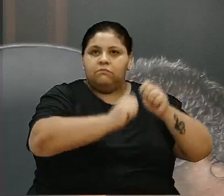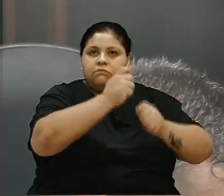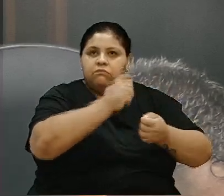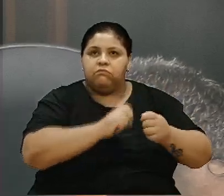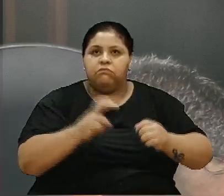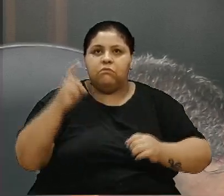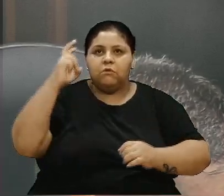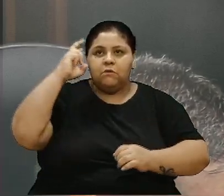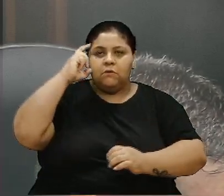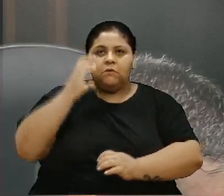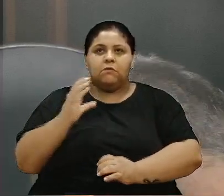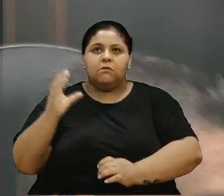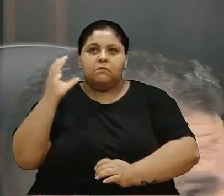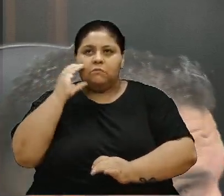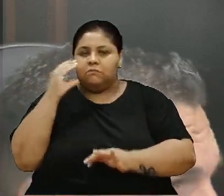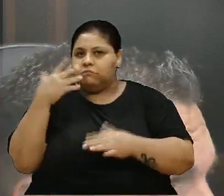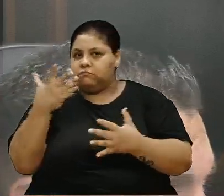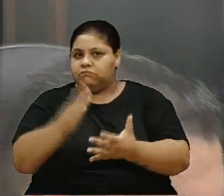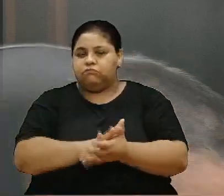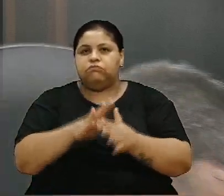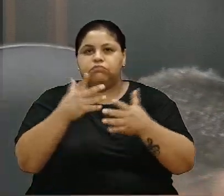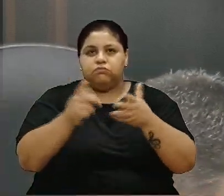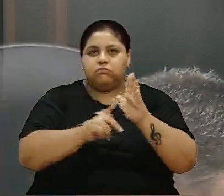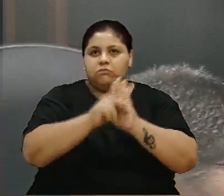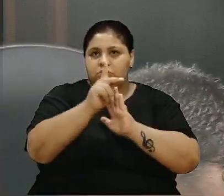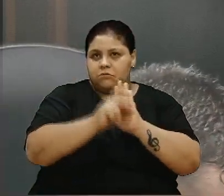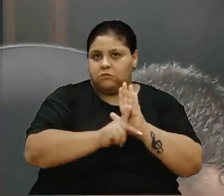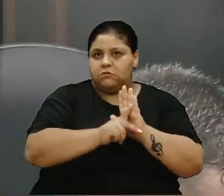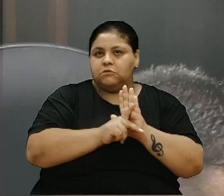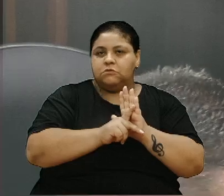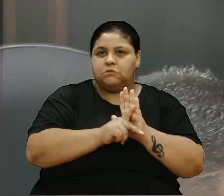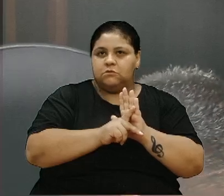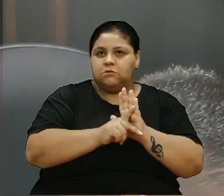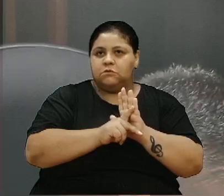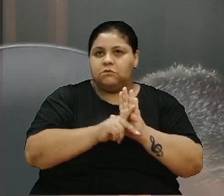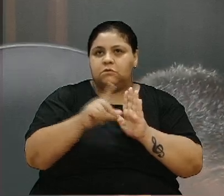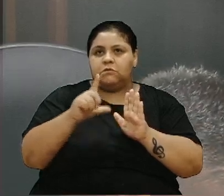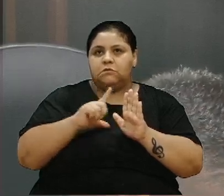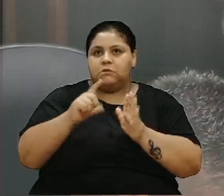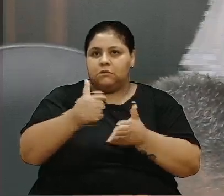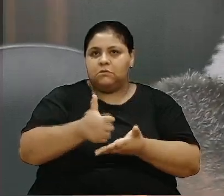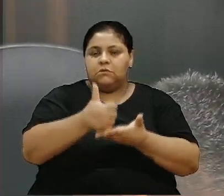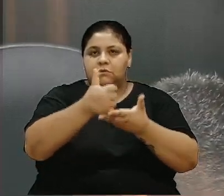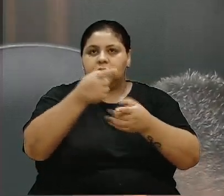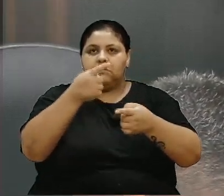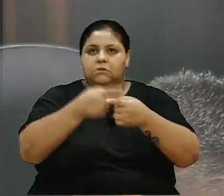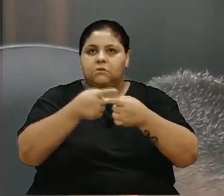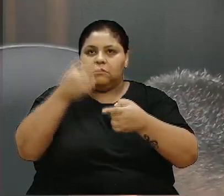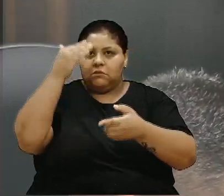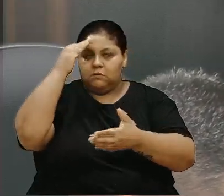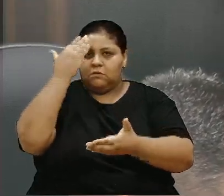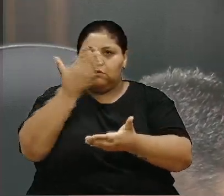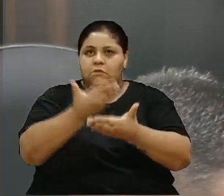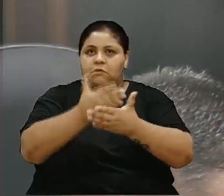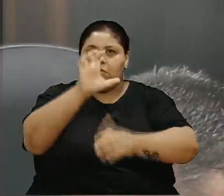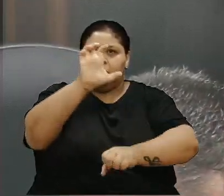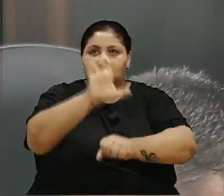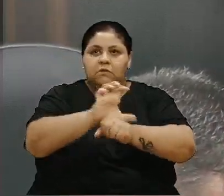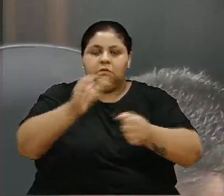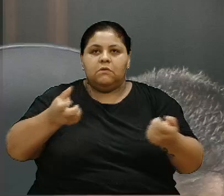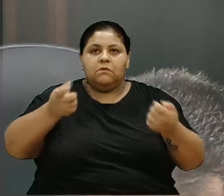do patrimônio, enfim, todos são projetos que, sem dúvida alguma, têm o nosso apoio, até porque nós acreditamos que o Estado